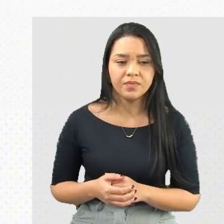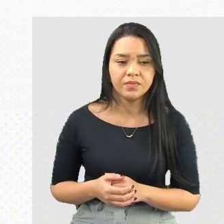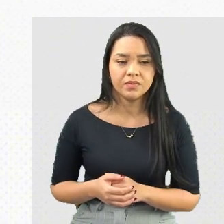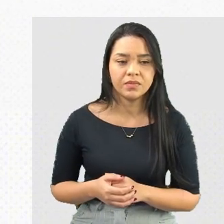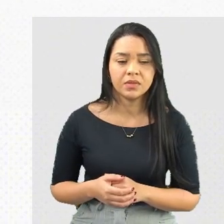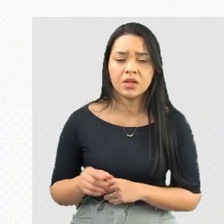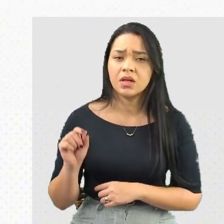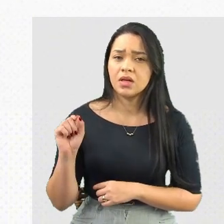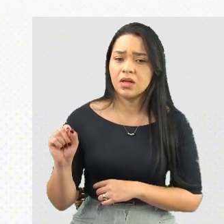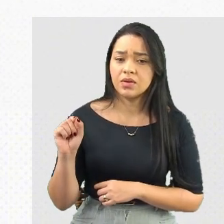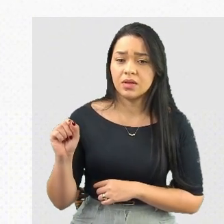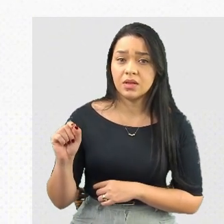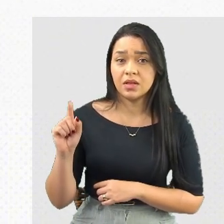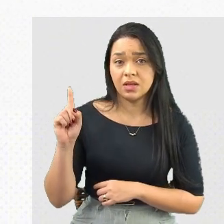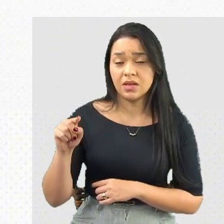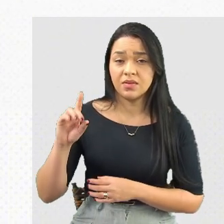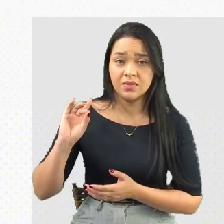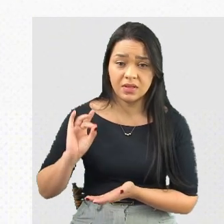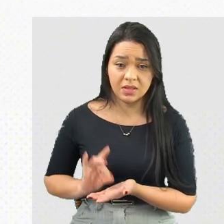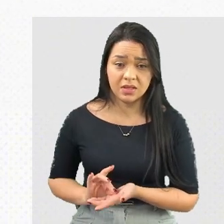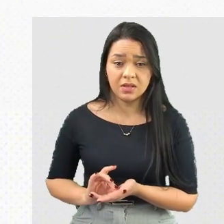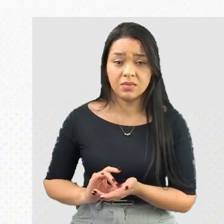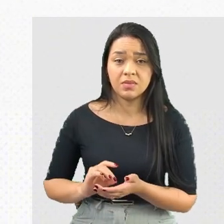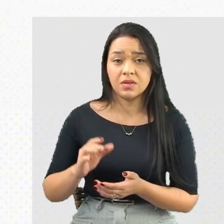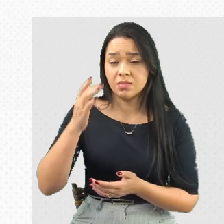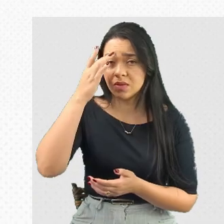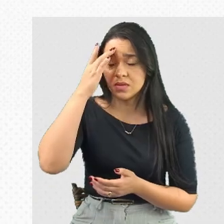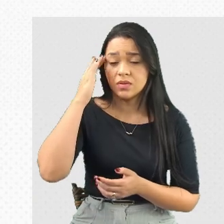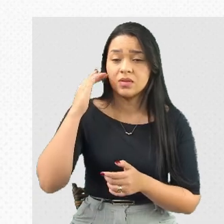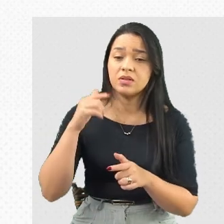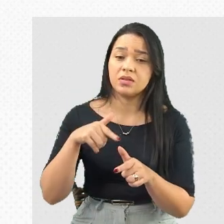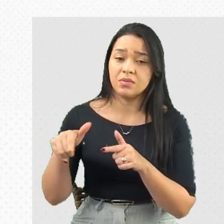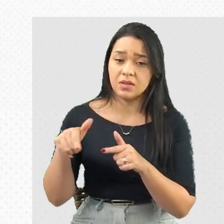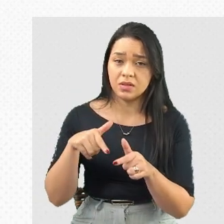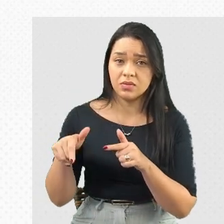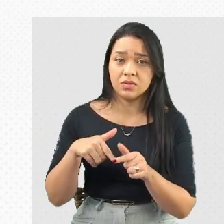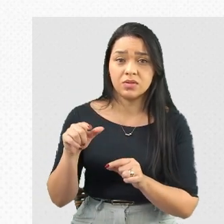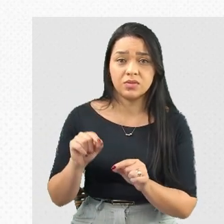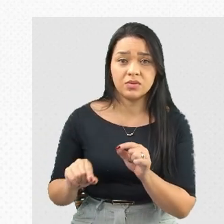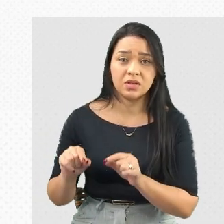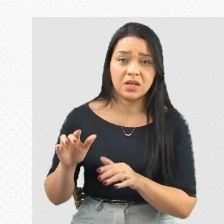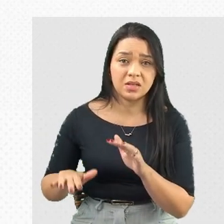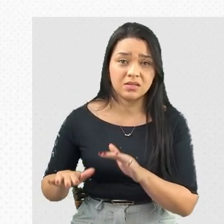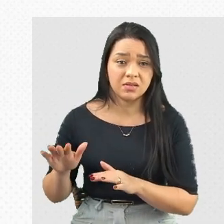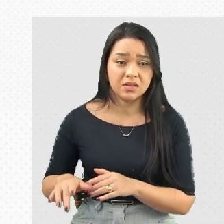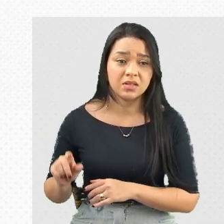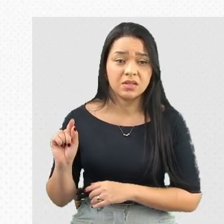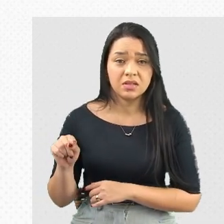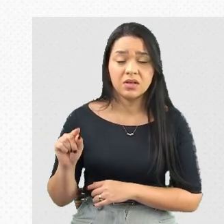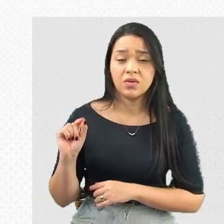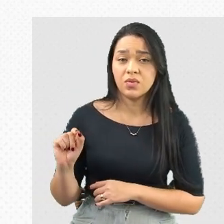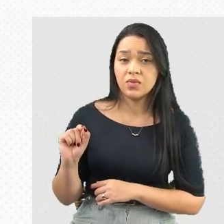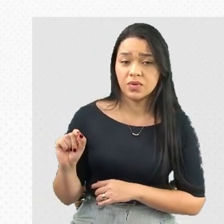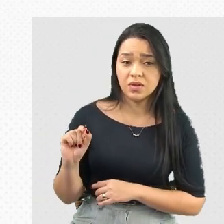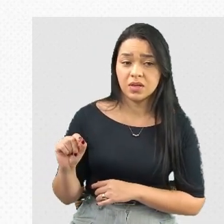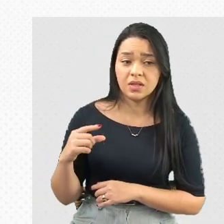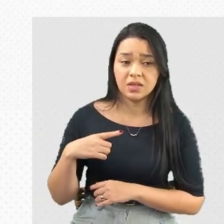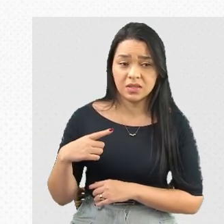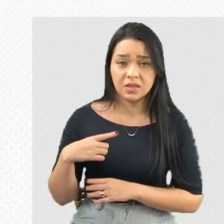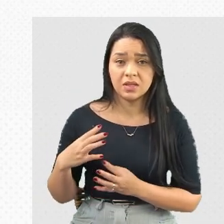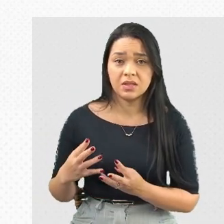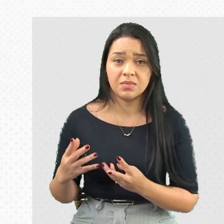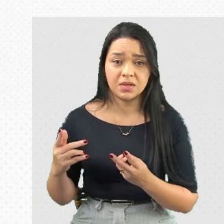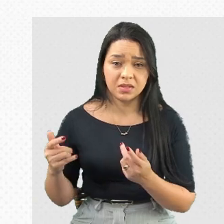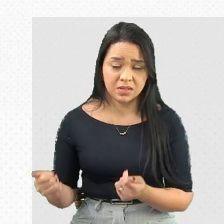Isso é especialmente verdadeiro para os trabalhadores imigrantes, tá? Que muitas vezes são as primeiras vítimas dessa